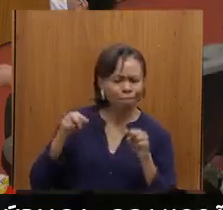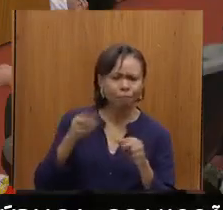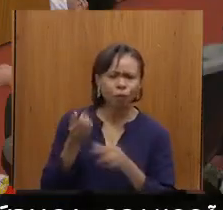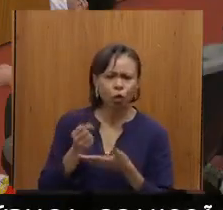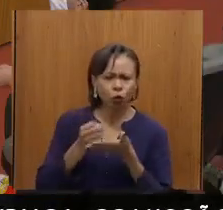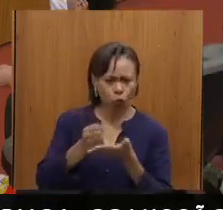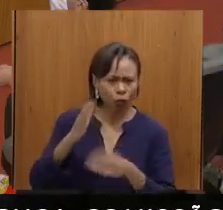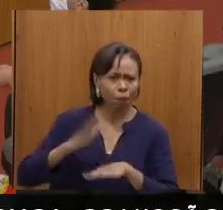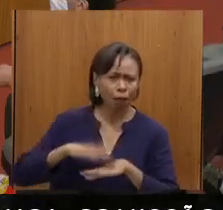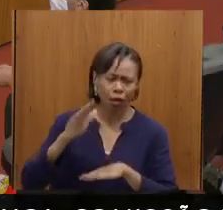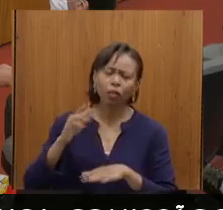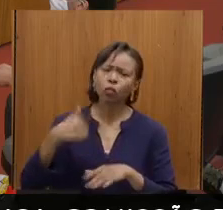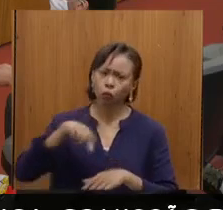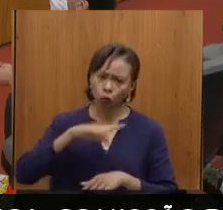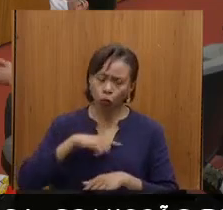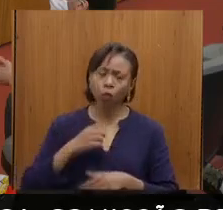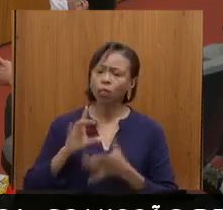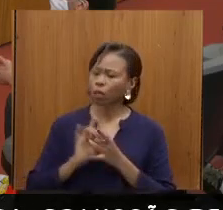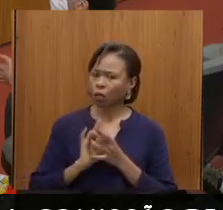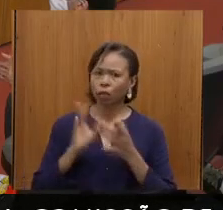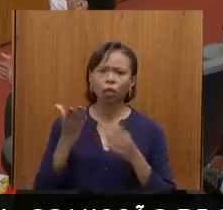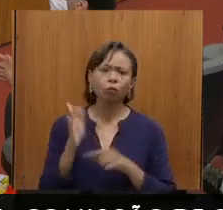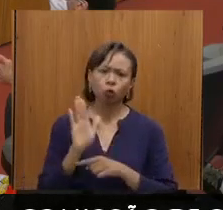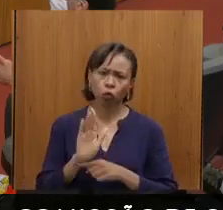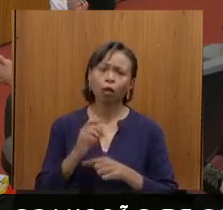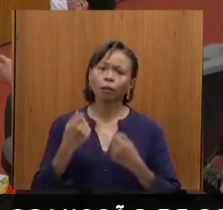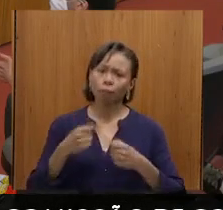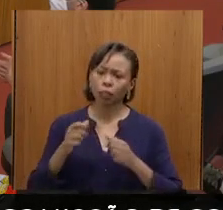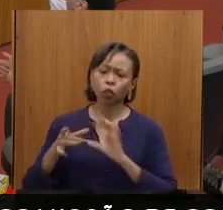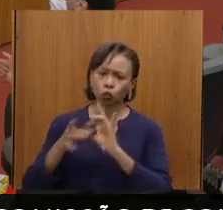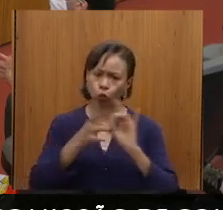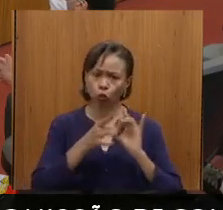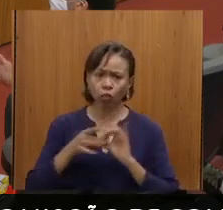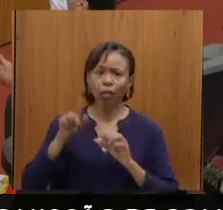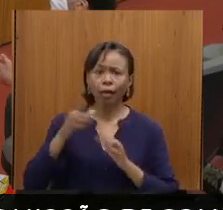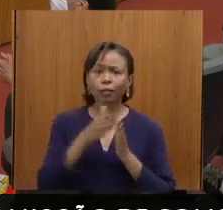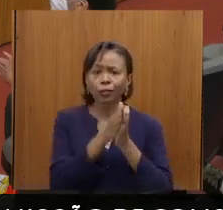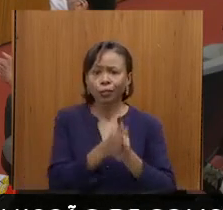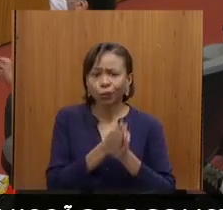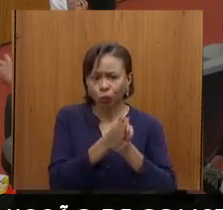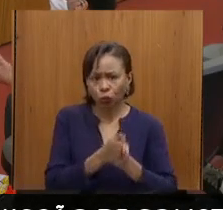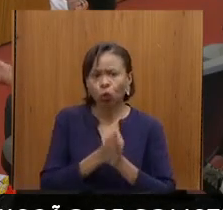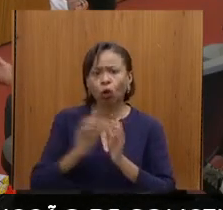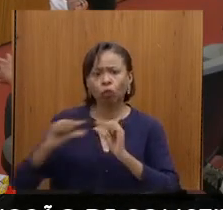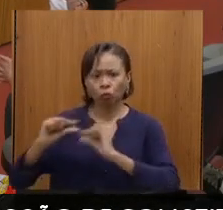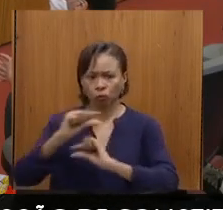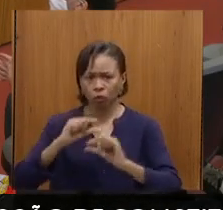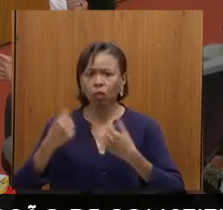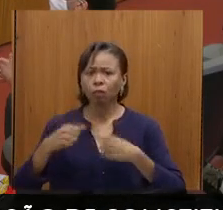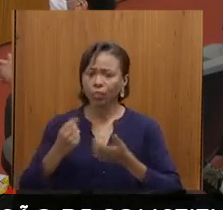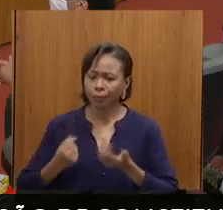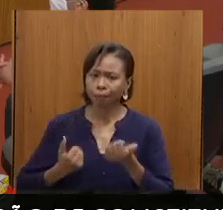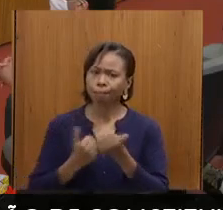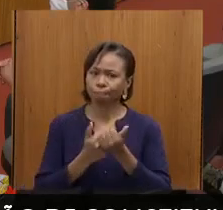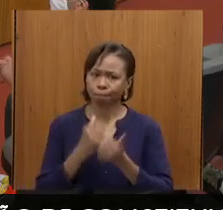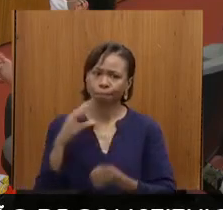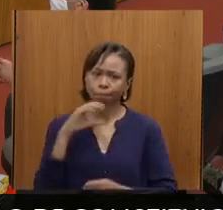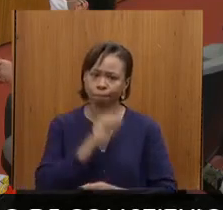à disposição a uma situação que temos que nos unir em torno dela. Os municípios do Jequitinhon precisam desse apoio de forma muito urgente.